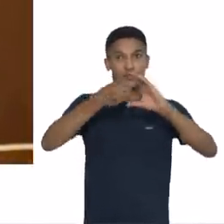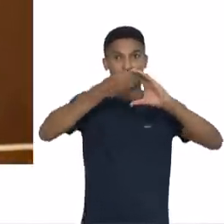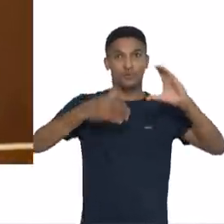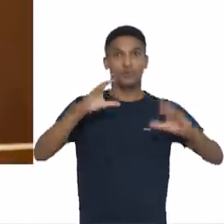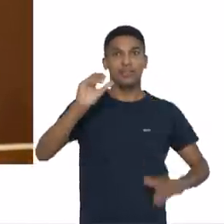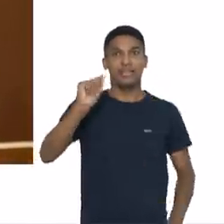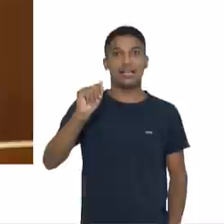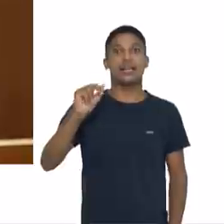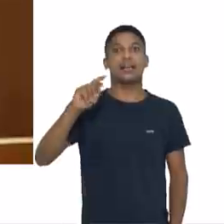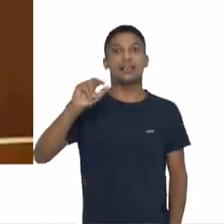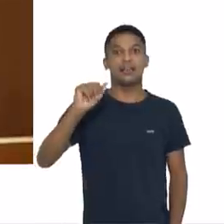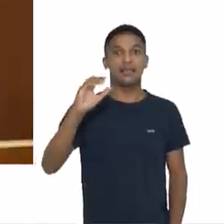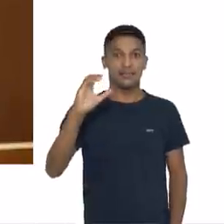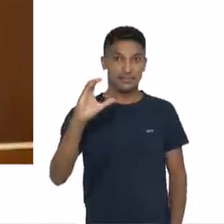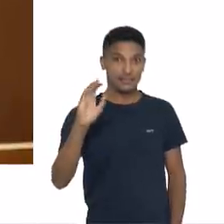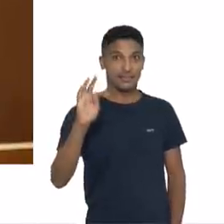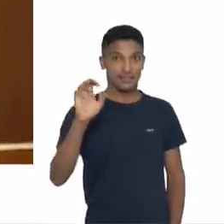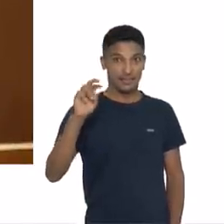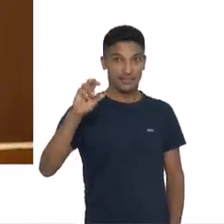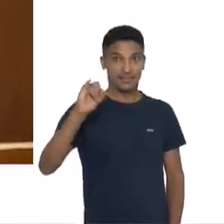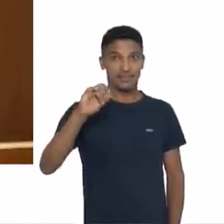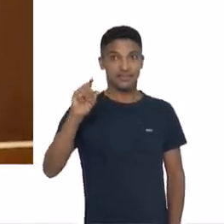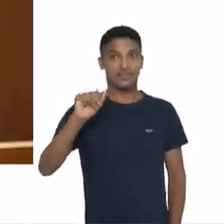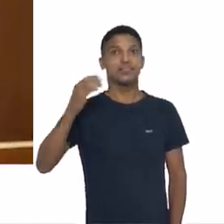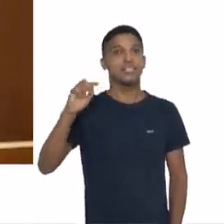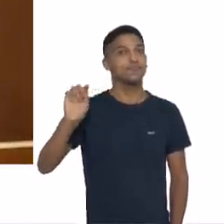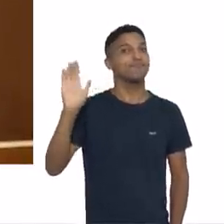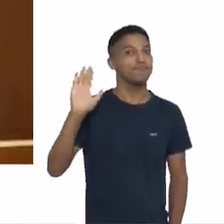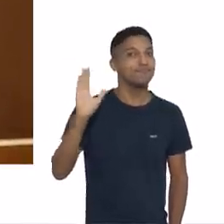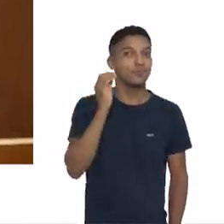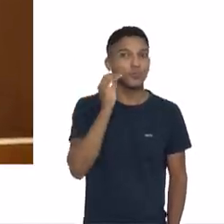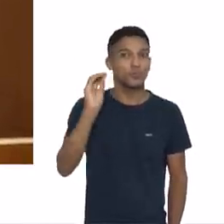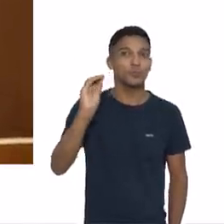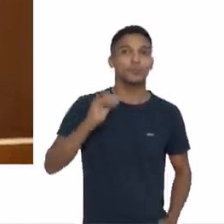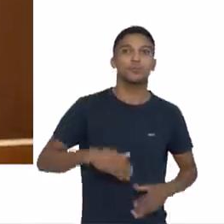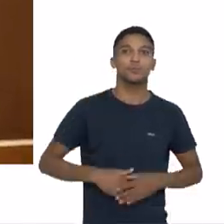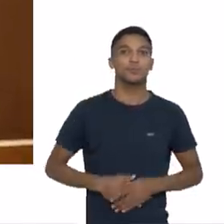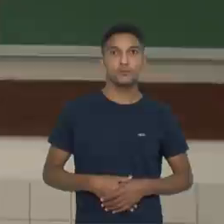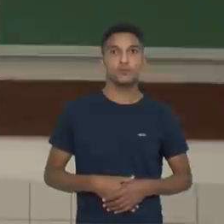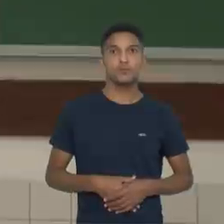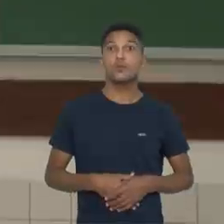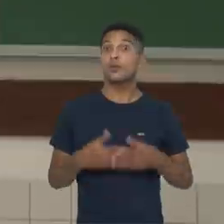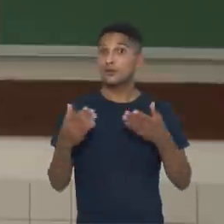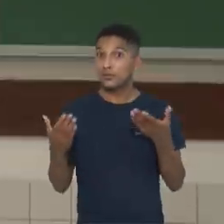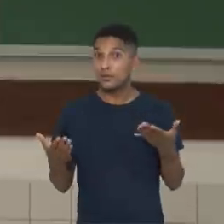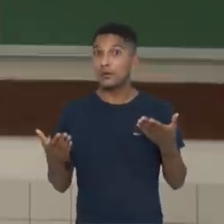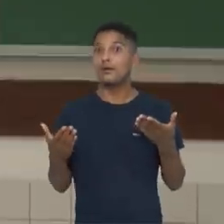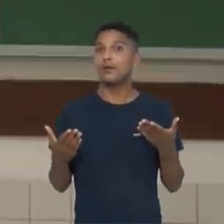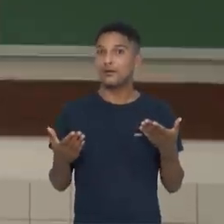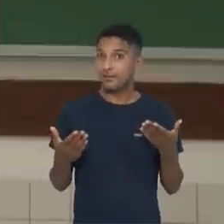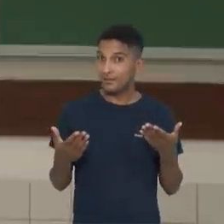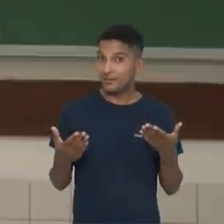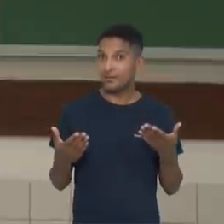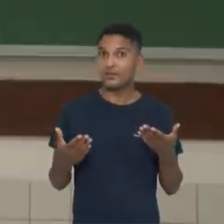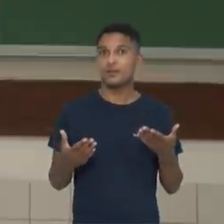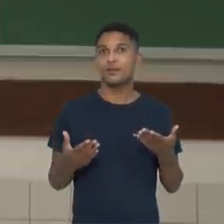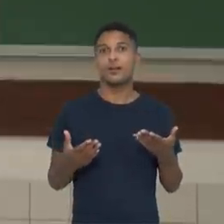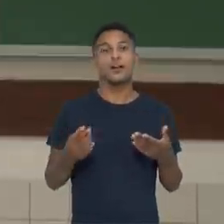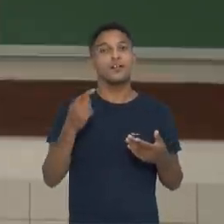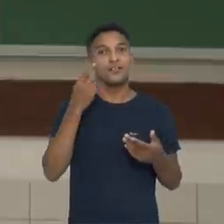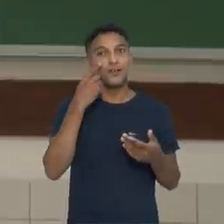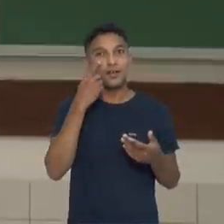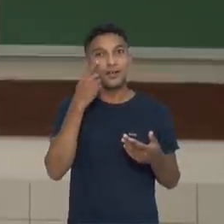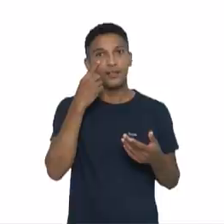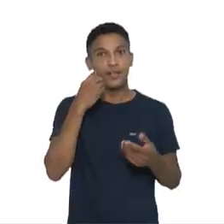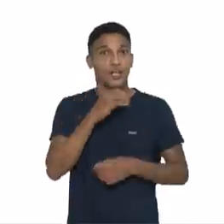Continuei na aula com vocês. Então, esse foi o resultado